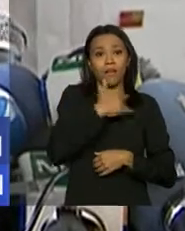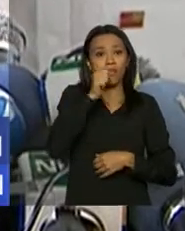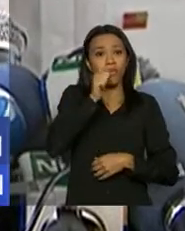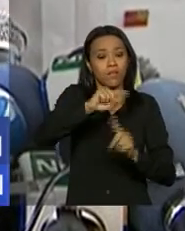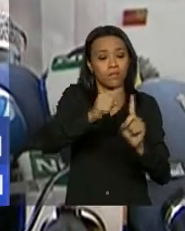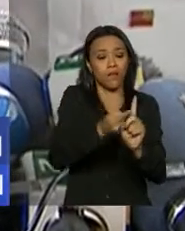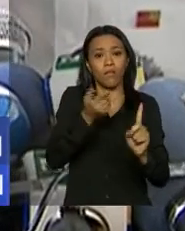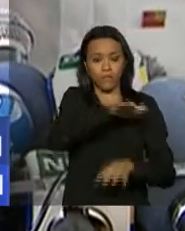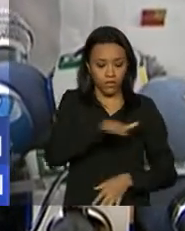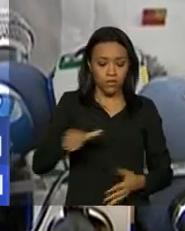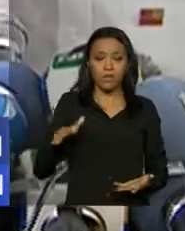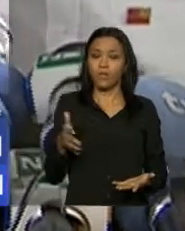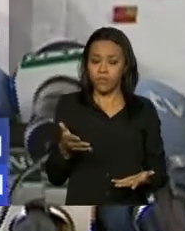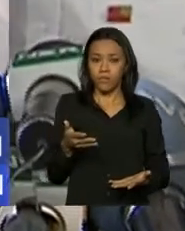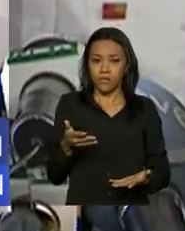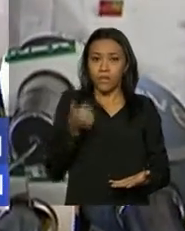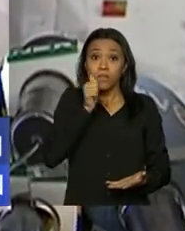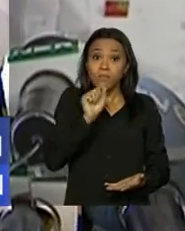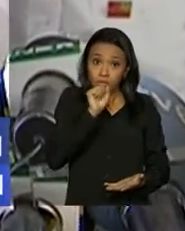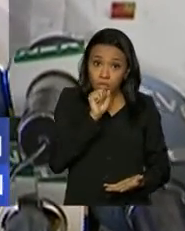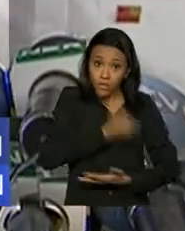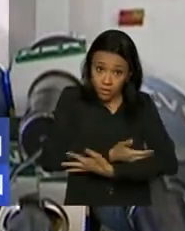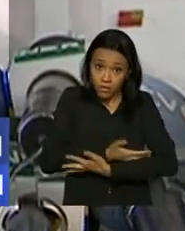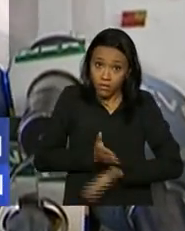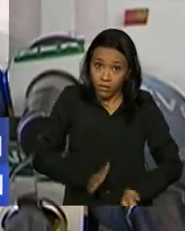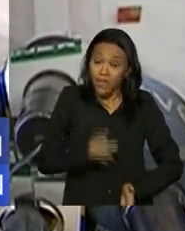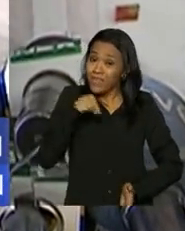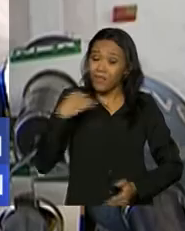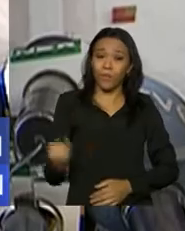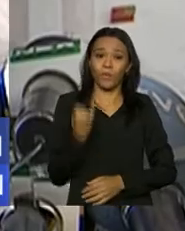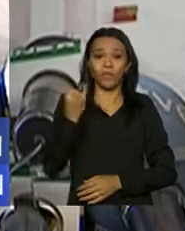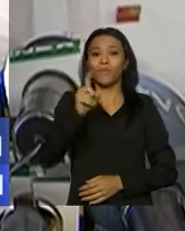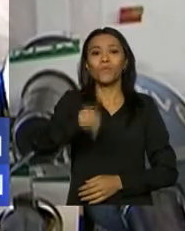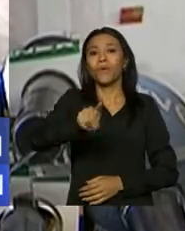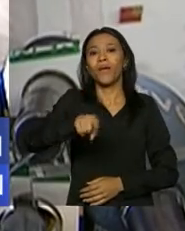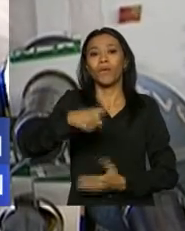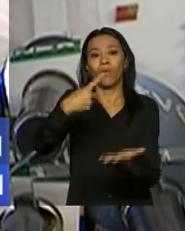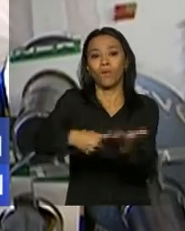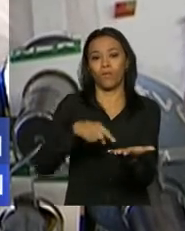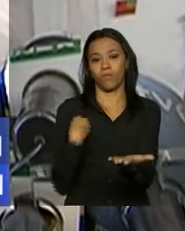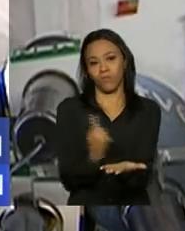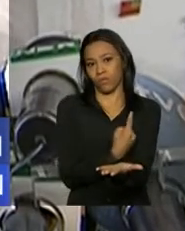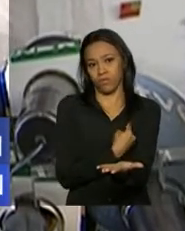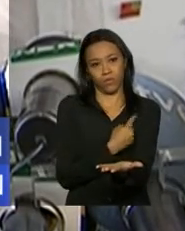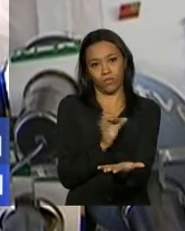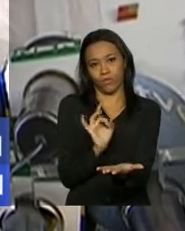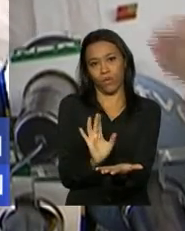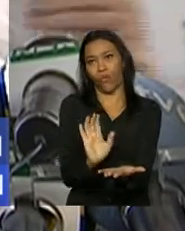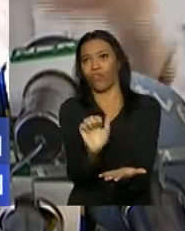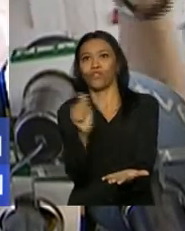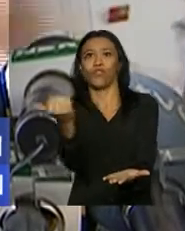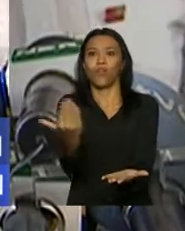das crianças, das mães. Isso não é um compromisso nosso com alguém do exterior,